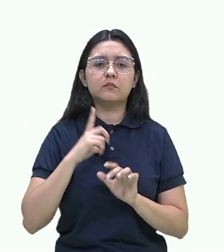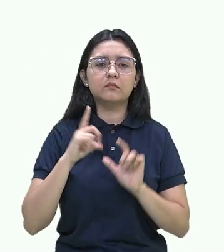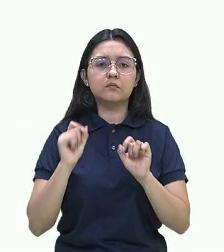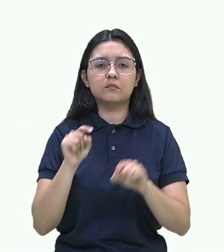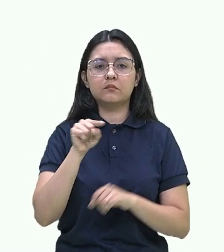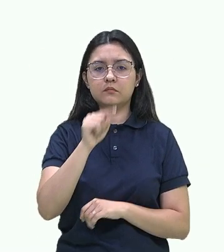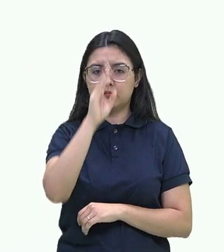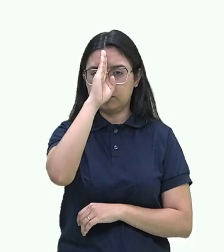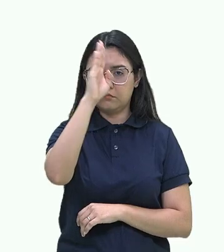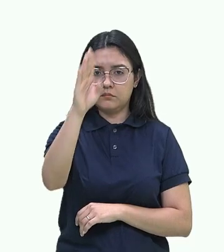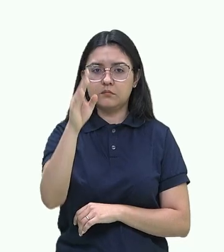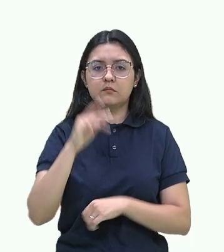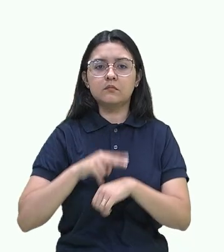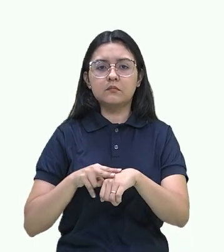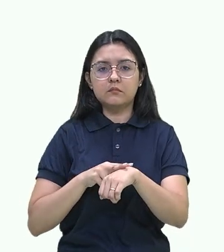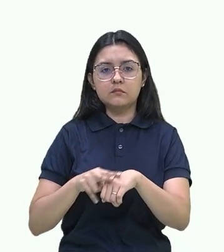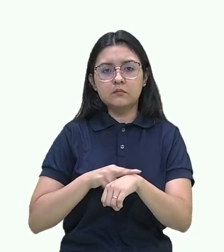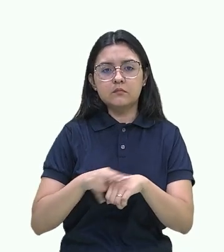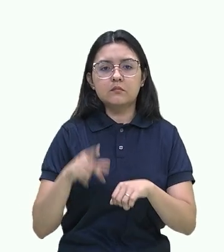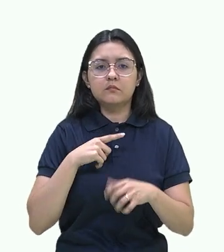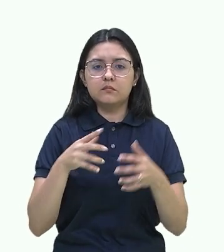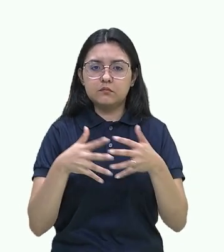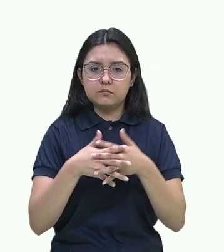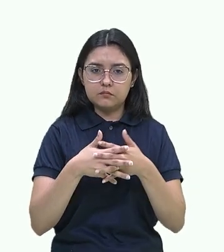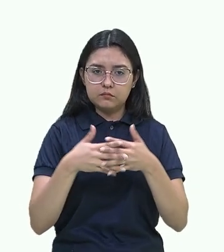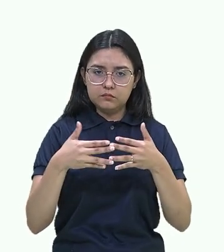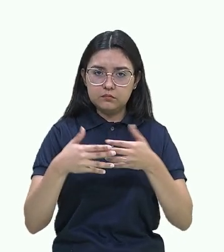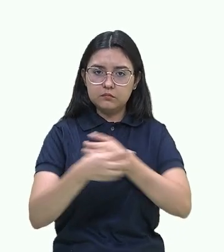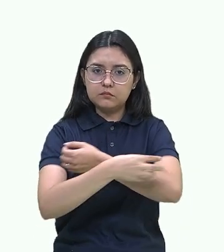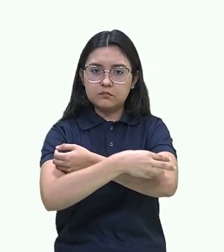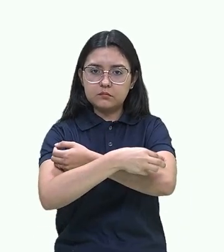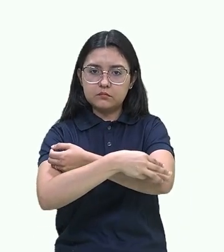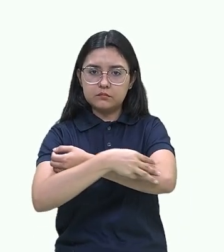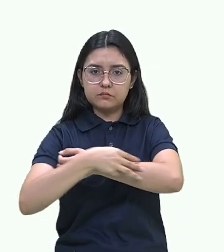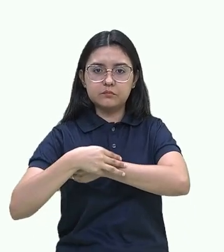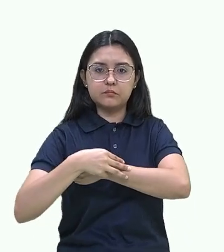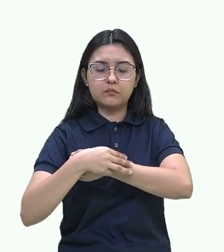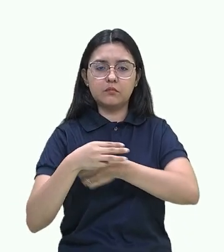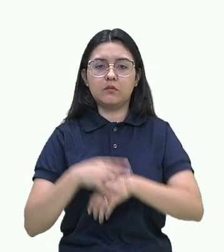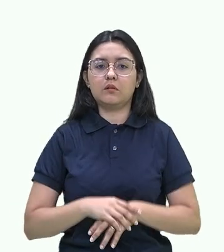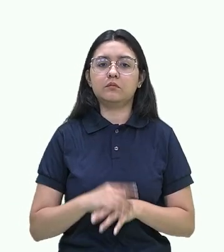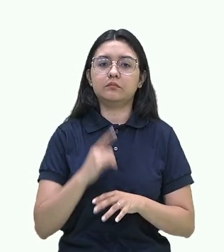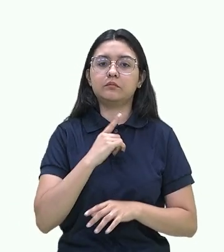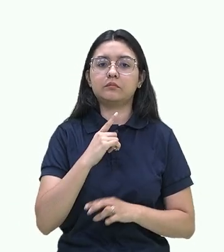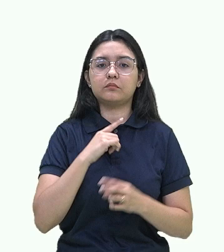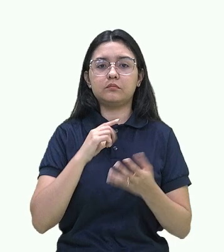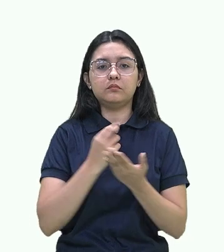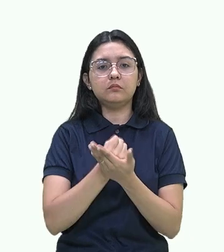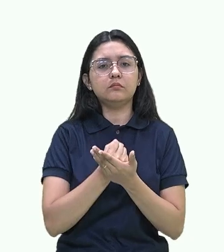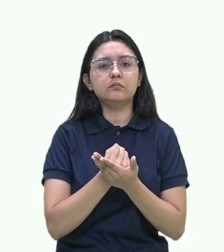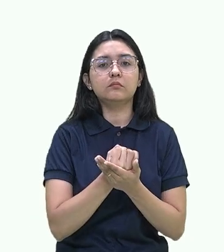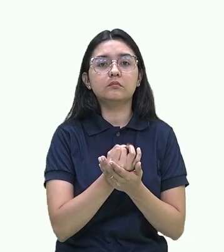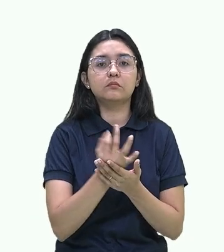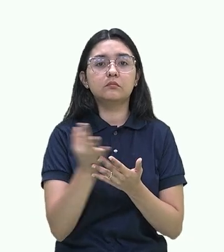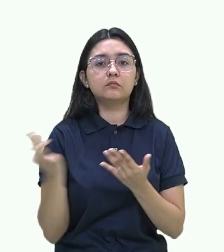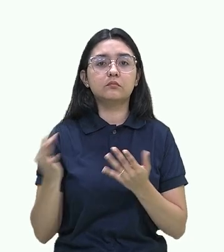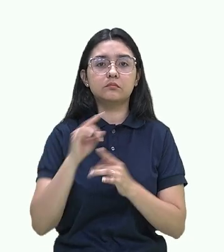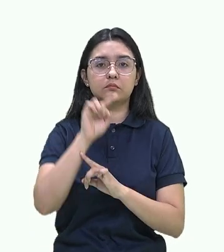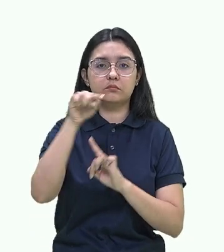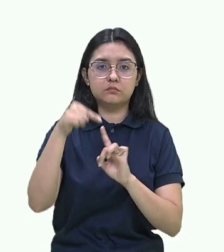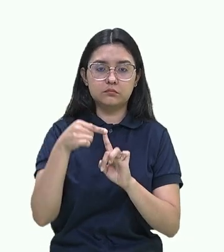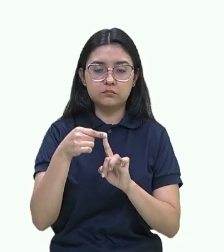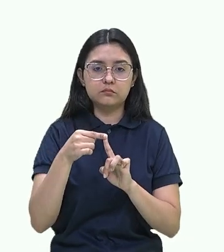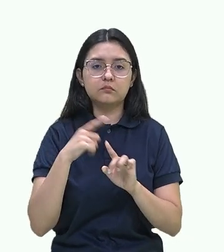centro o tecido muscular, né? E que ele possui várias funções, e